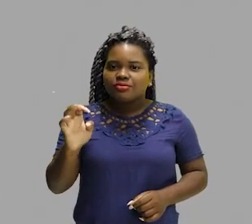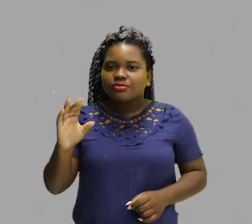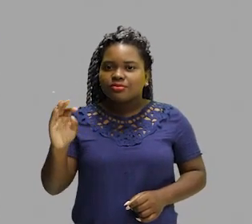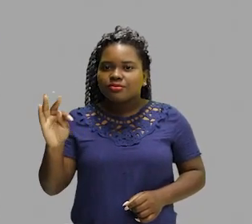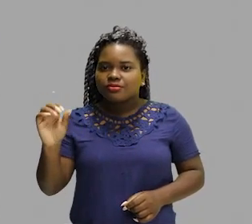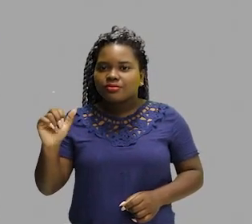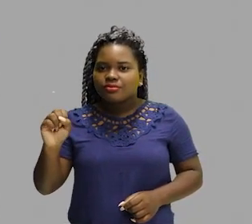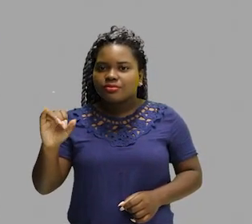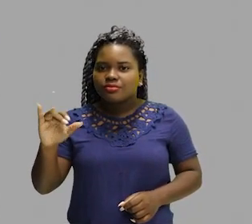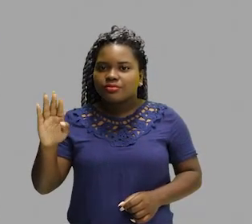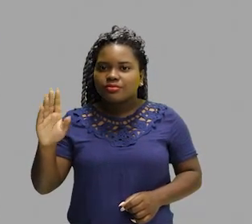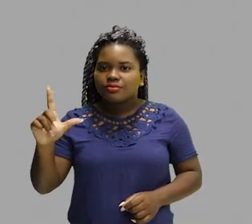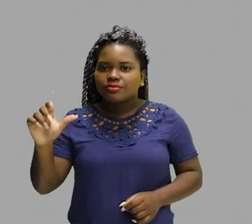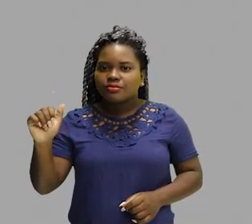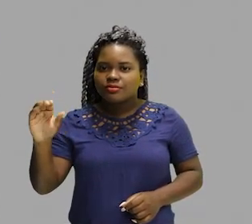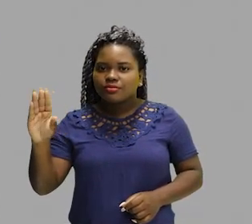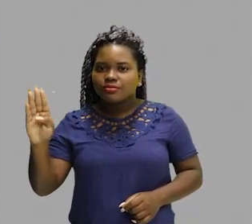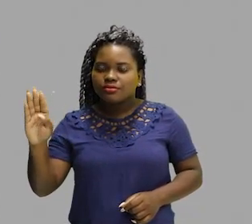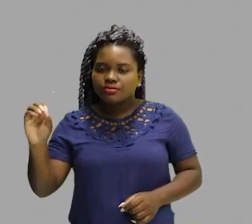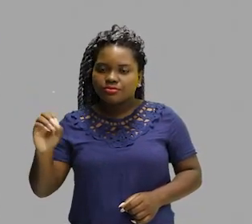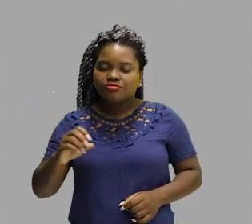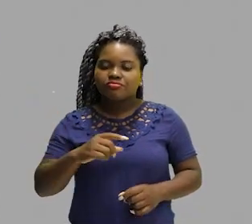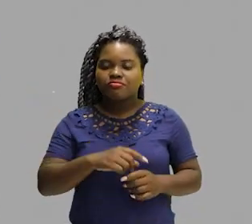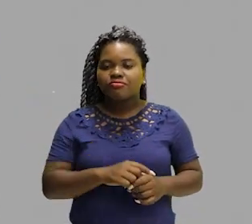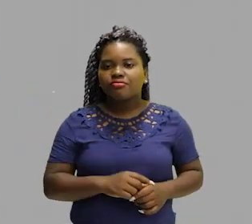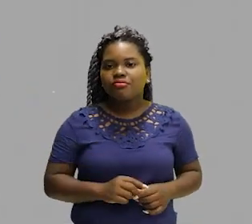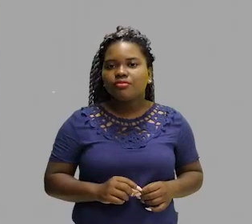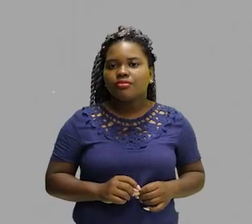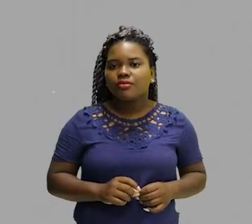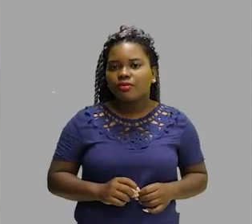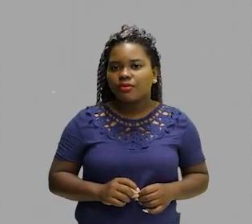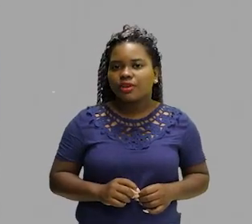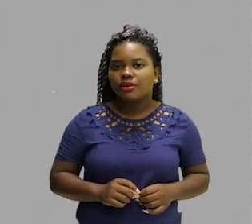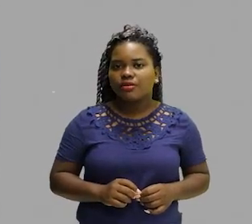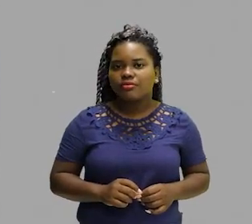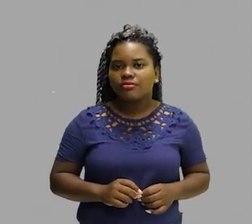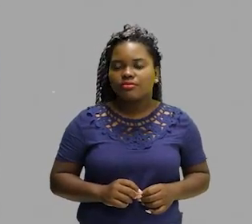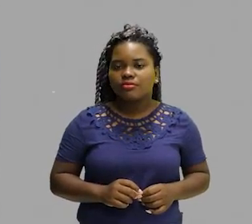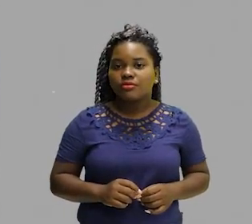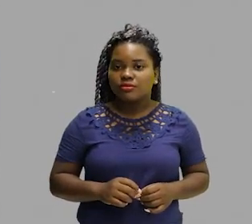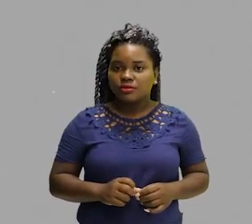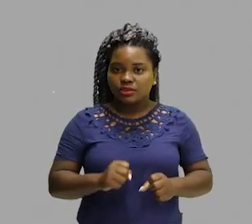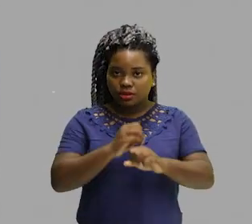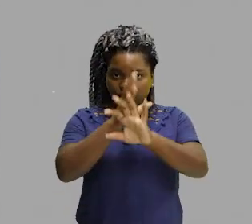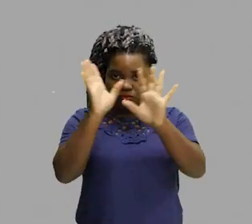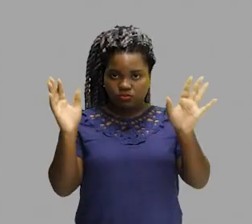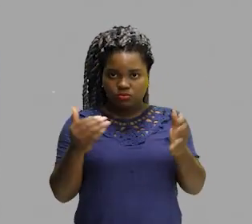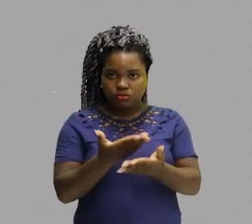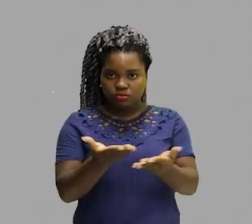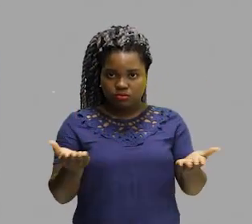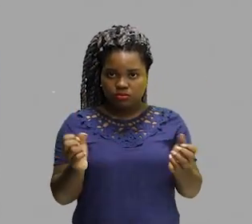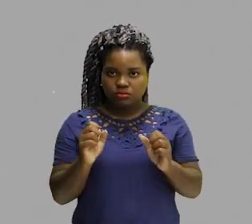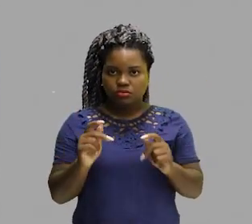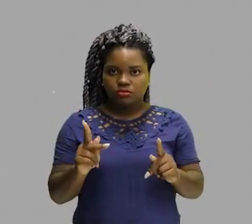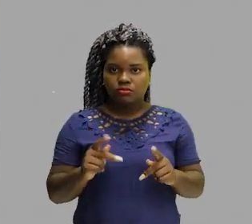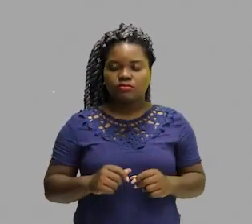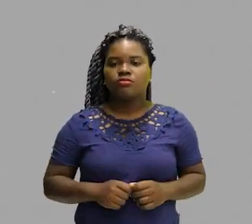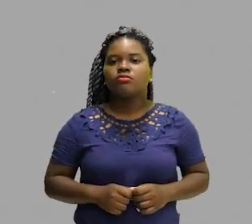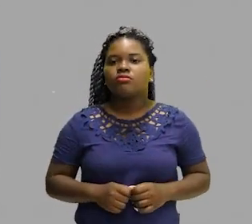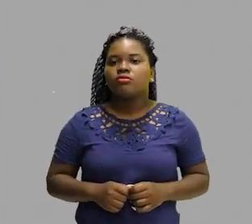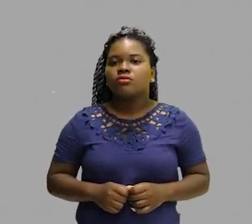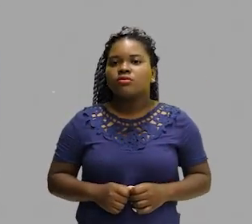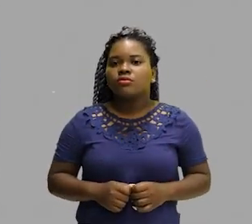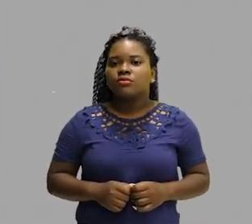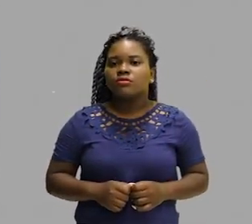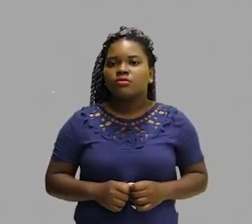tem 6 sílabas, né? E assim sucessivamente. Você já sabe isso. Já sabe que eu posso